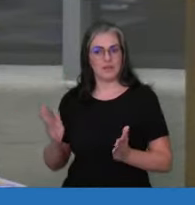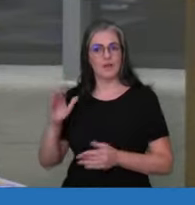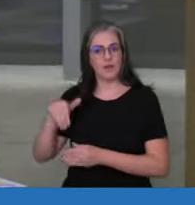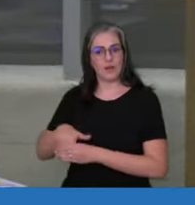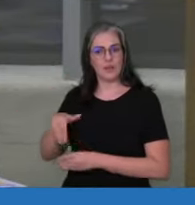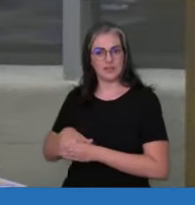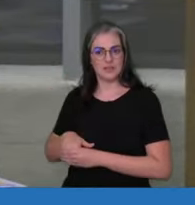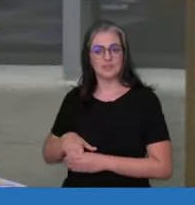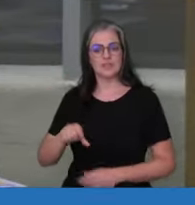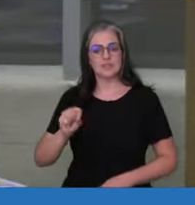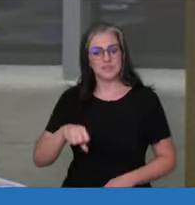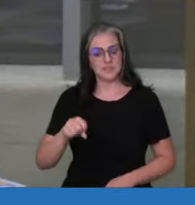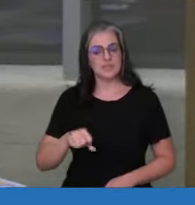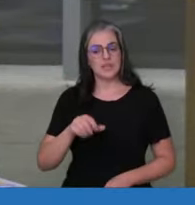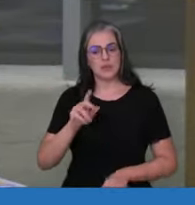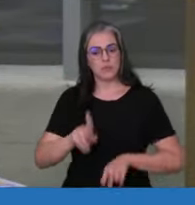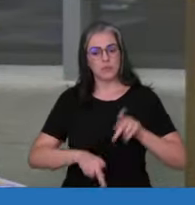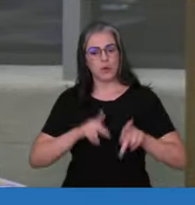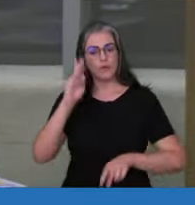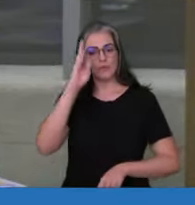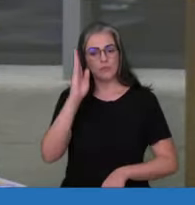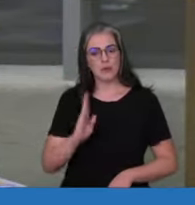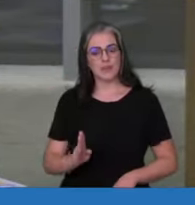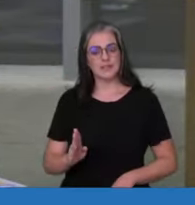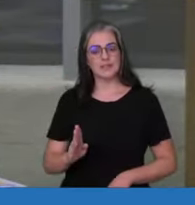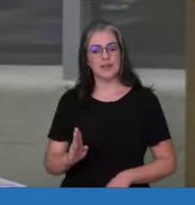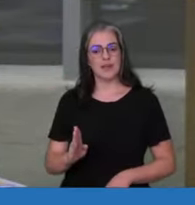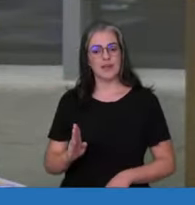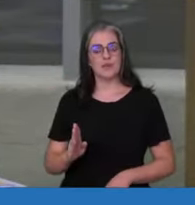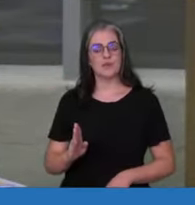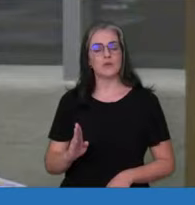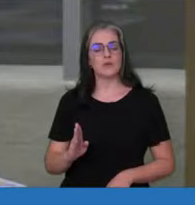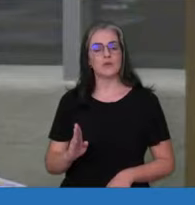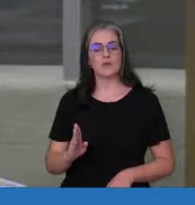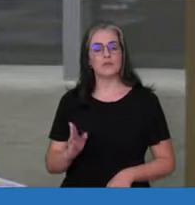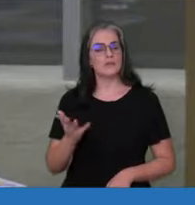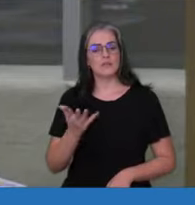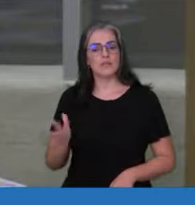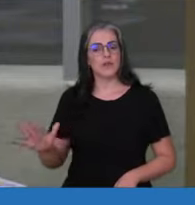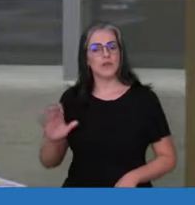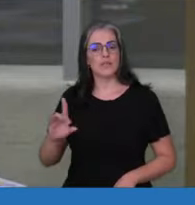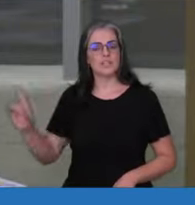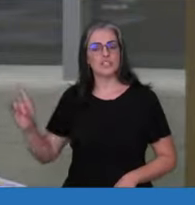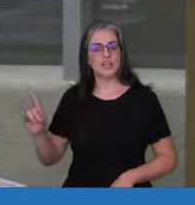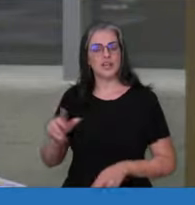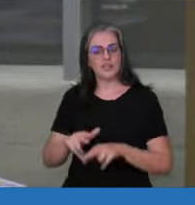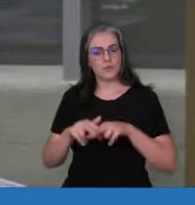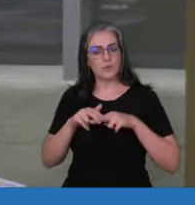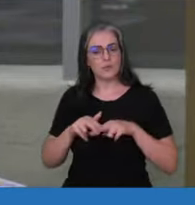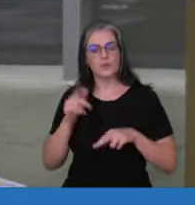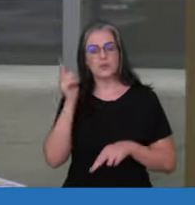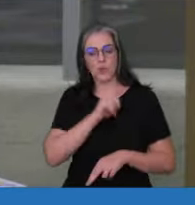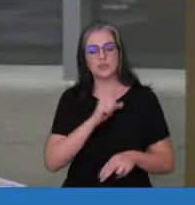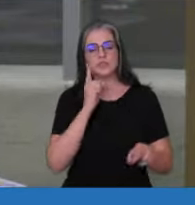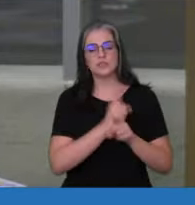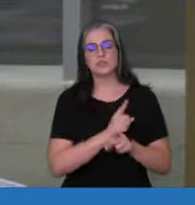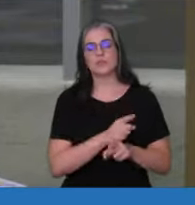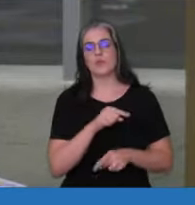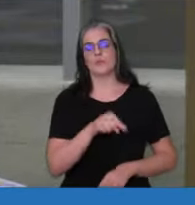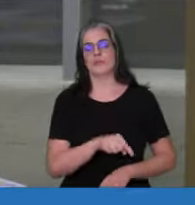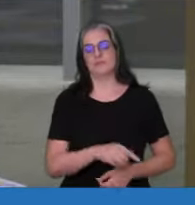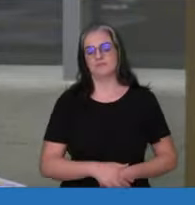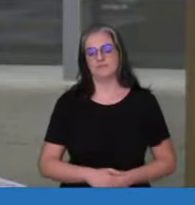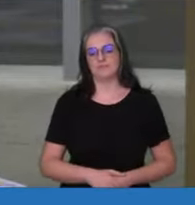derrotar a extrema-direita, possibilitou que nós tivéssemos hoje os mandantes. E a primeira tarefa desta casa